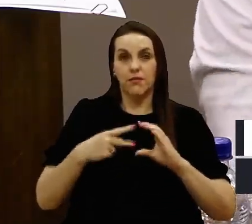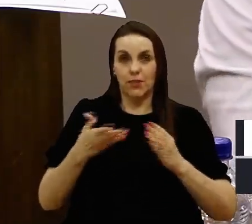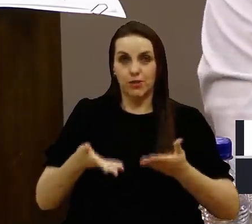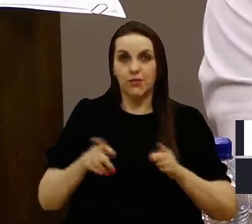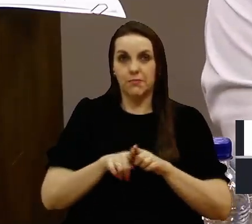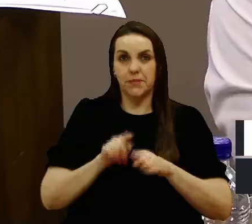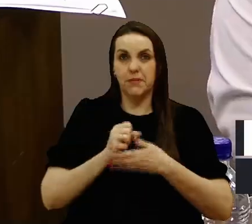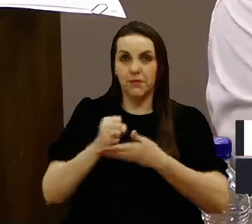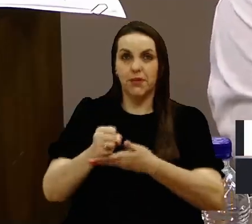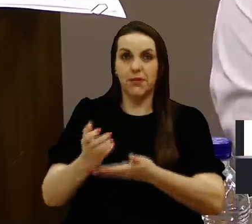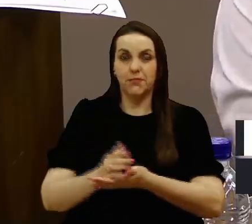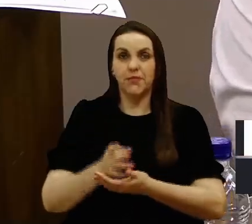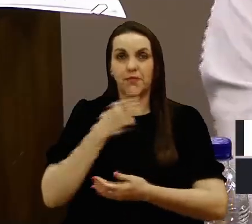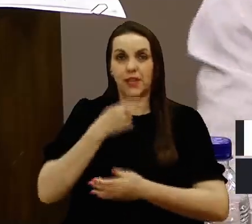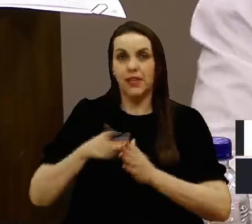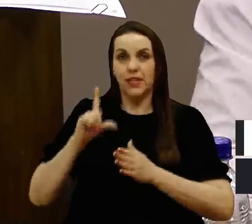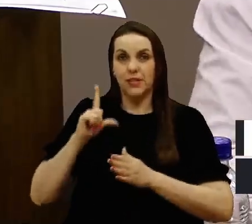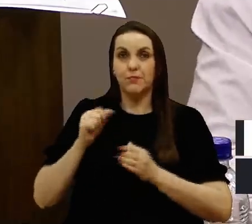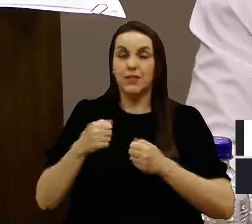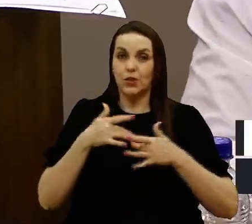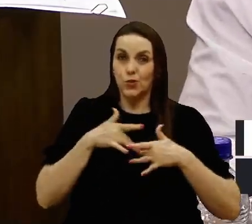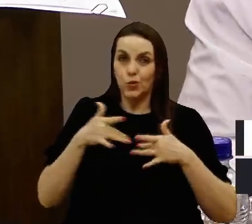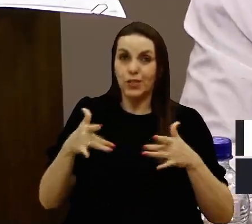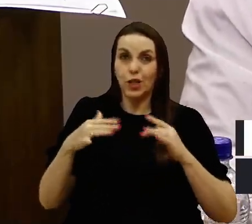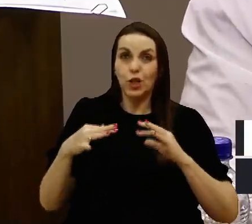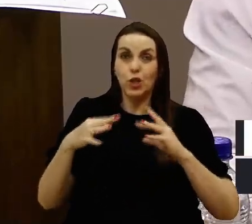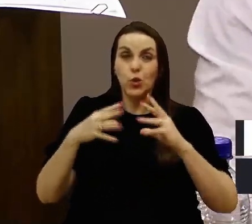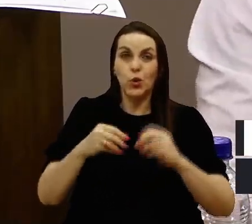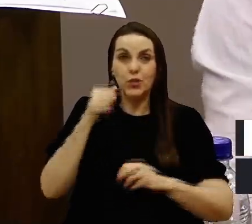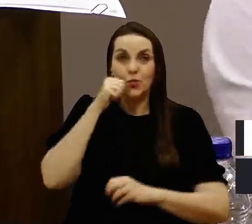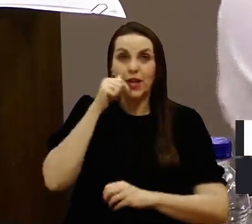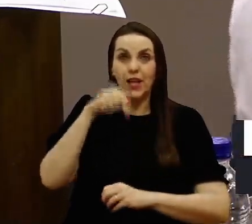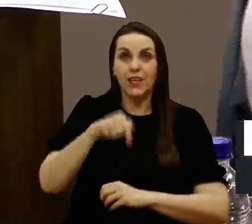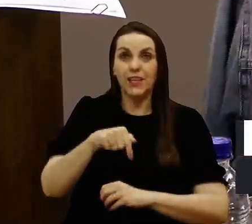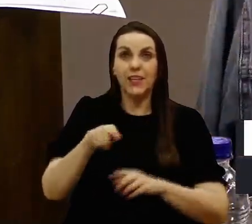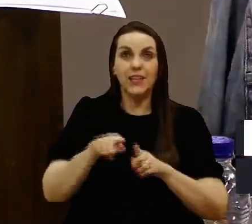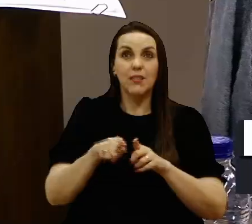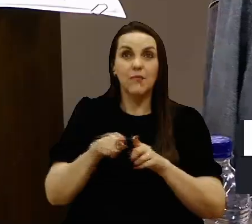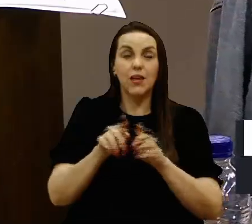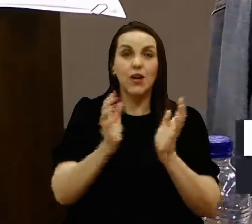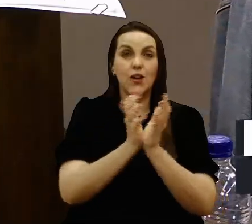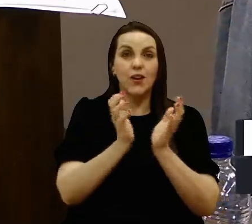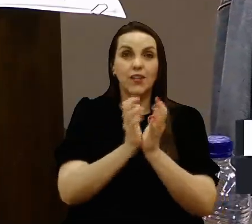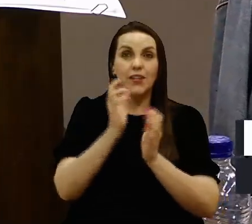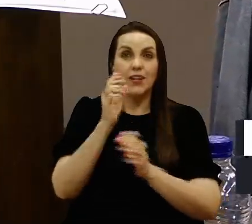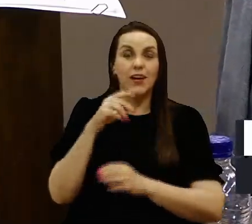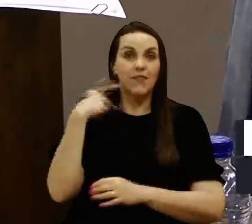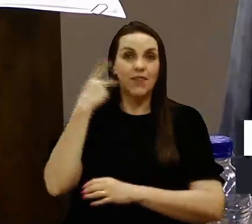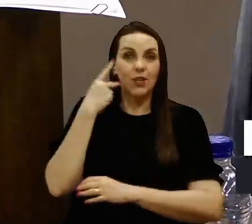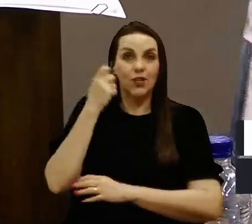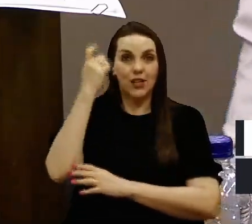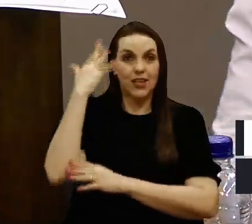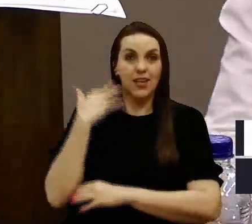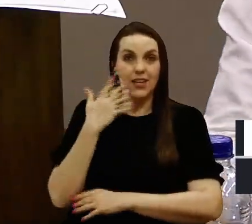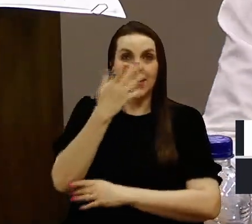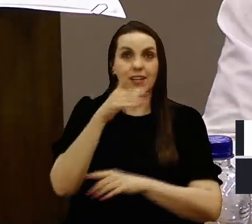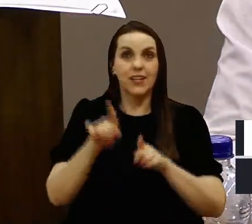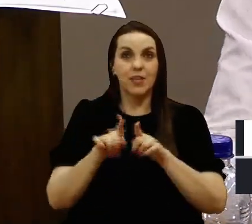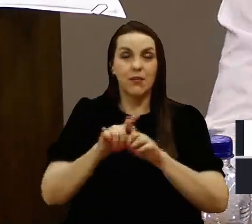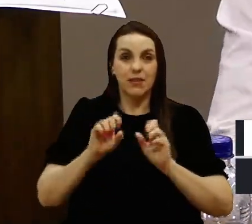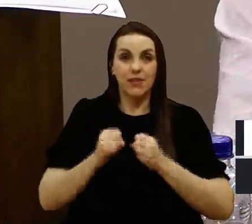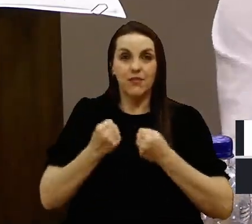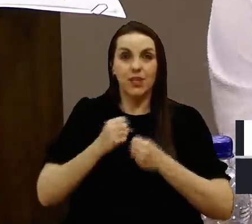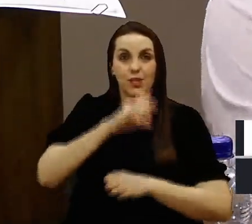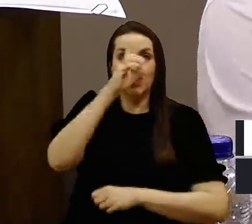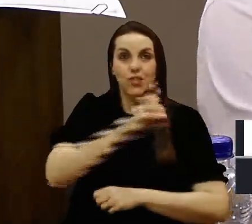como eu falei antes, preciso me solidarizar a todas as nossas mulheres aqui, inclusive a nossa colega vereadora Daiane Mello, que também é uma defensora dos direitos da mulher,